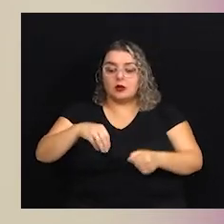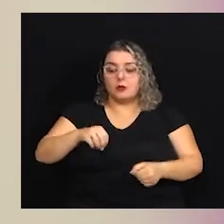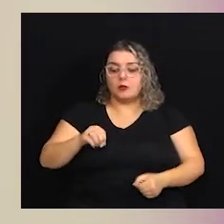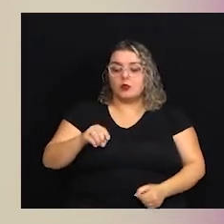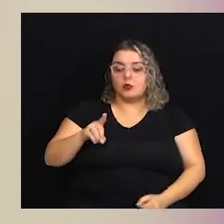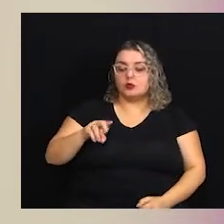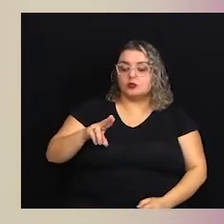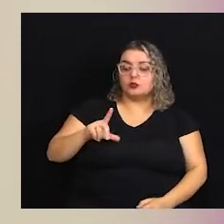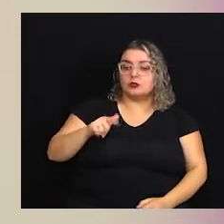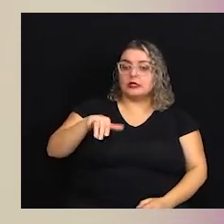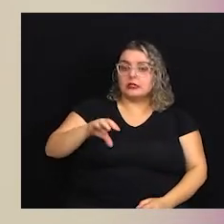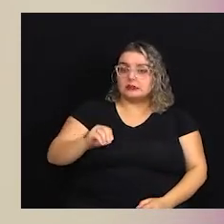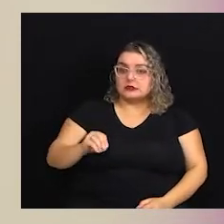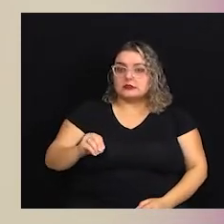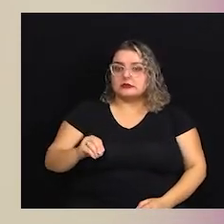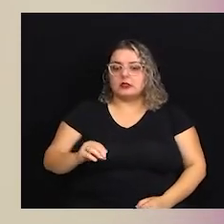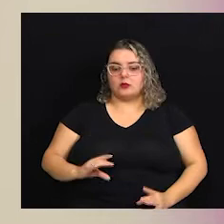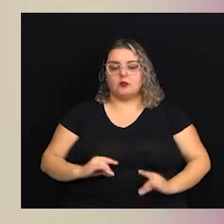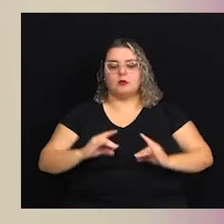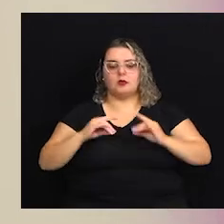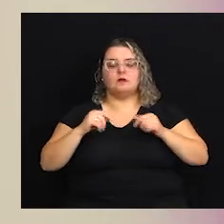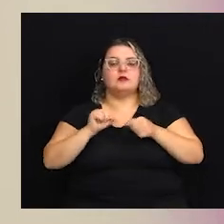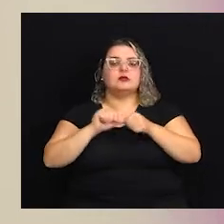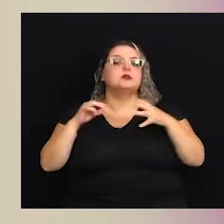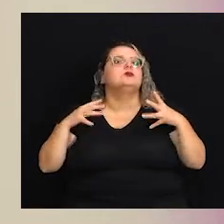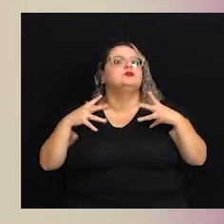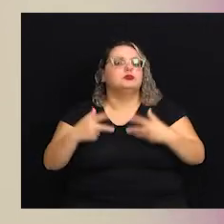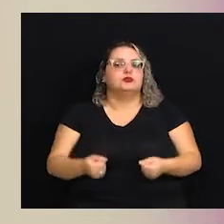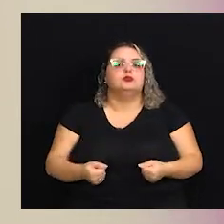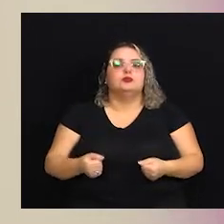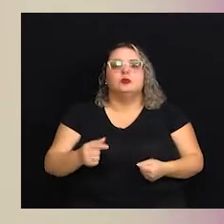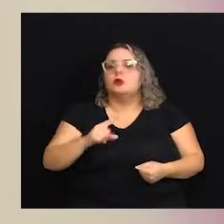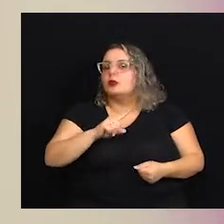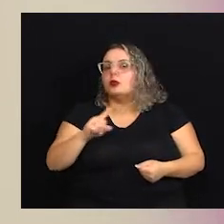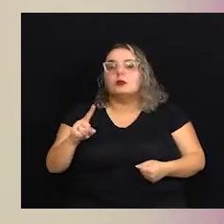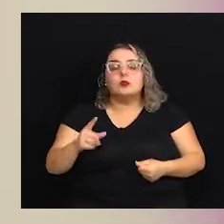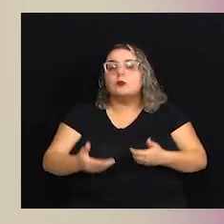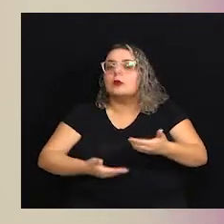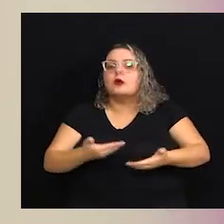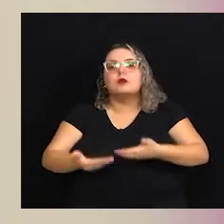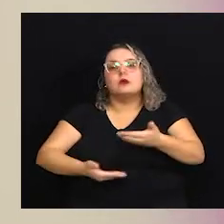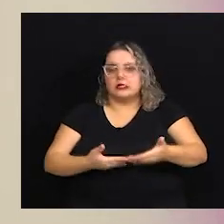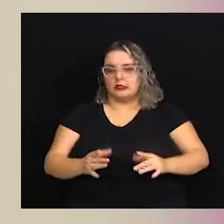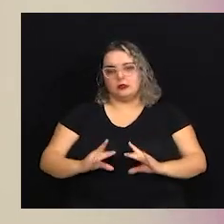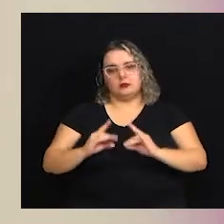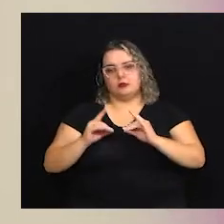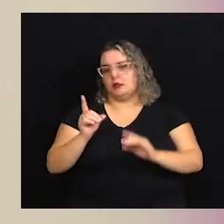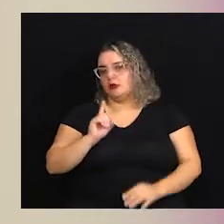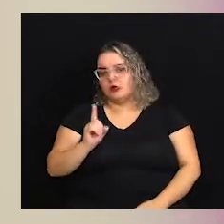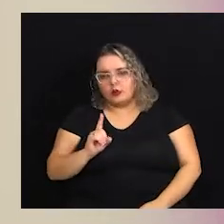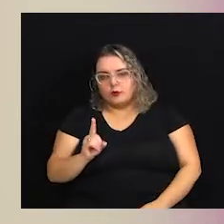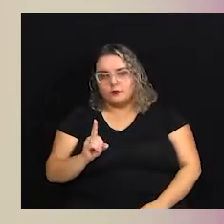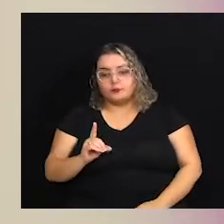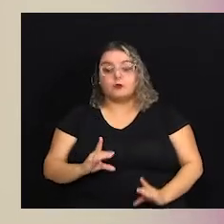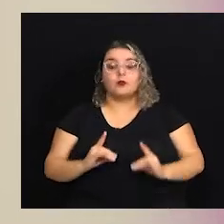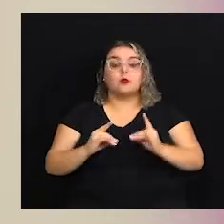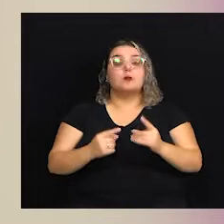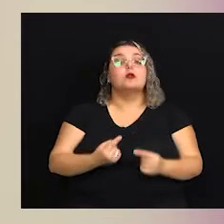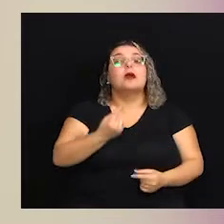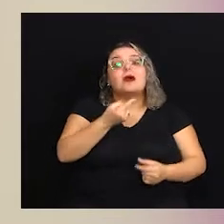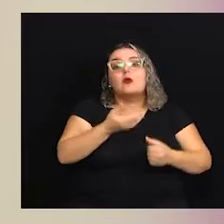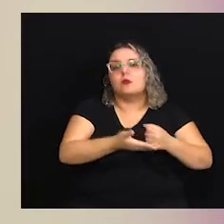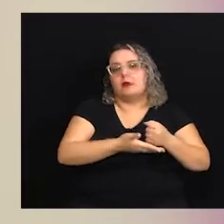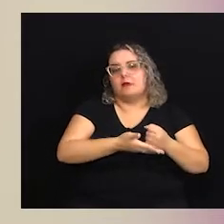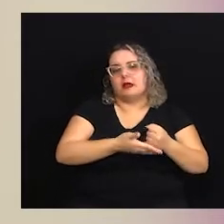para fazer a modulação hormonal, tem que fazer o todo. Então, ela tem que entender isso, não é hormônio que vai tratar. O hormônio é